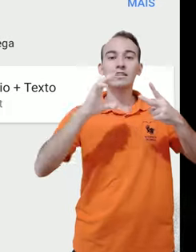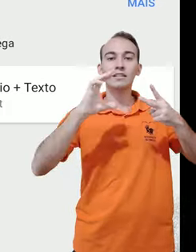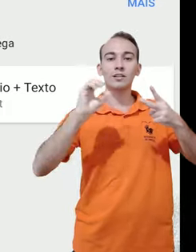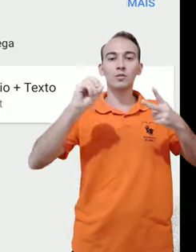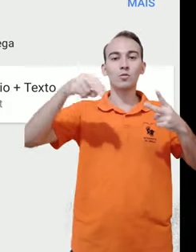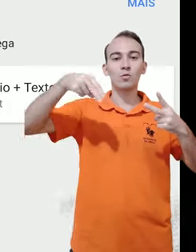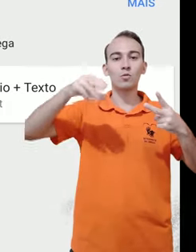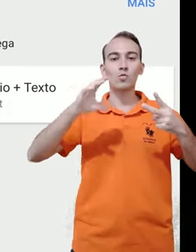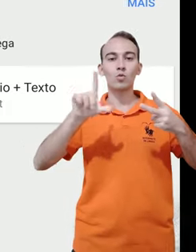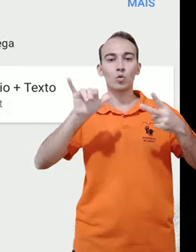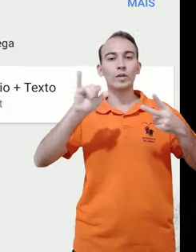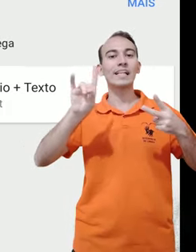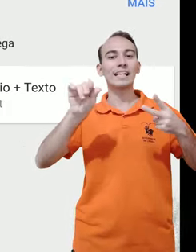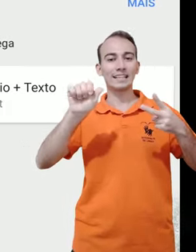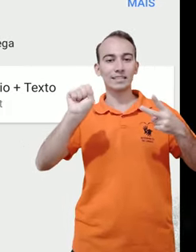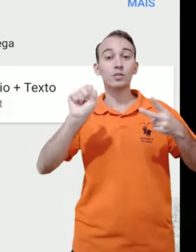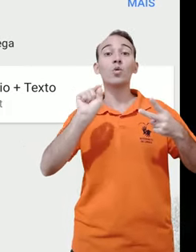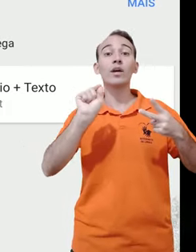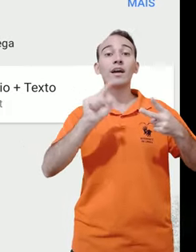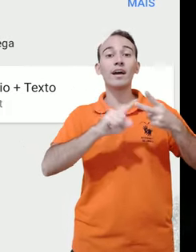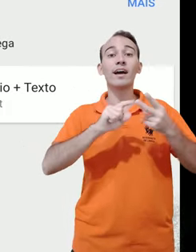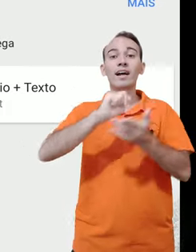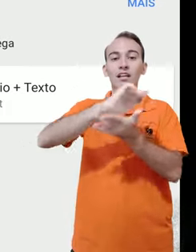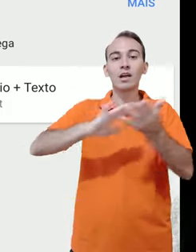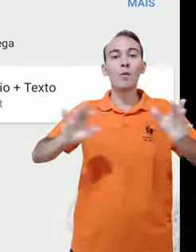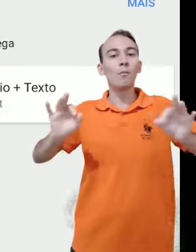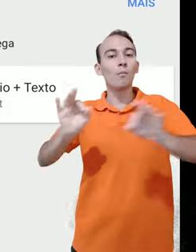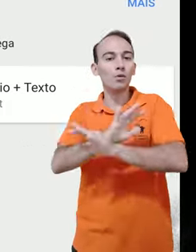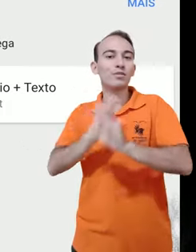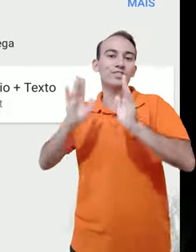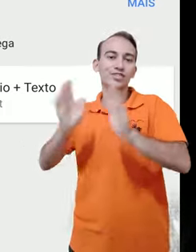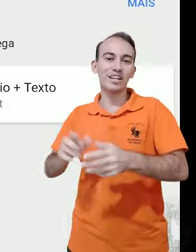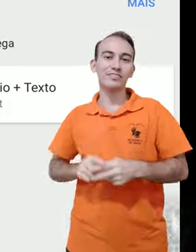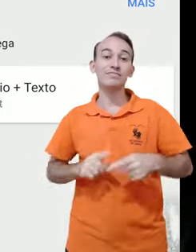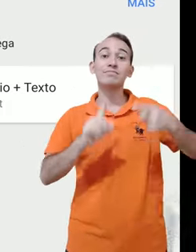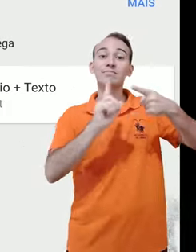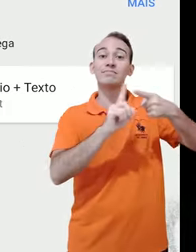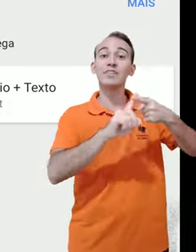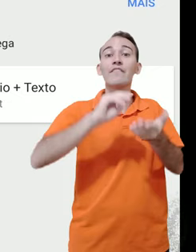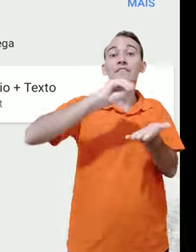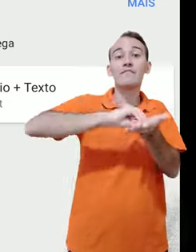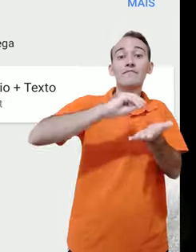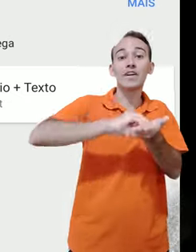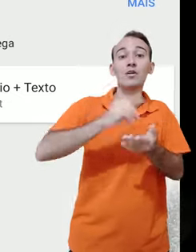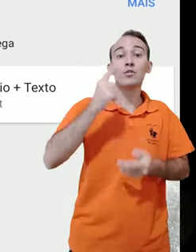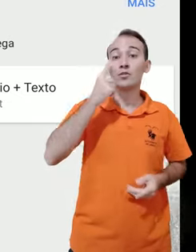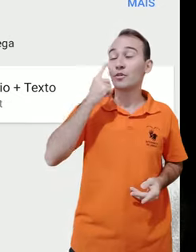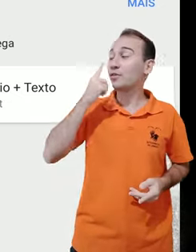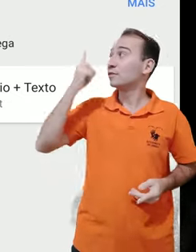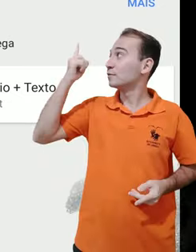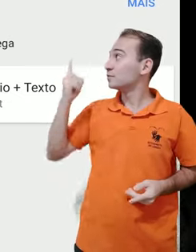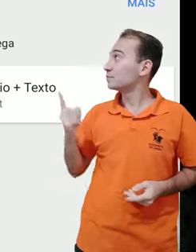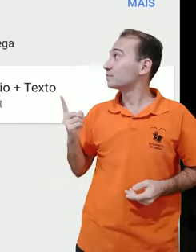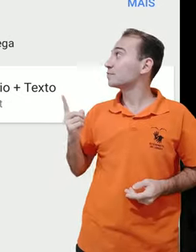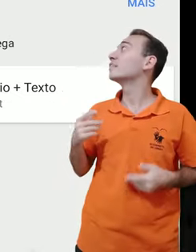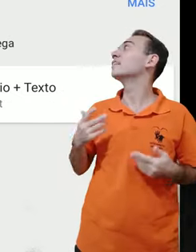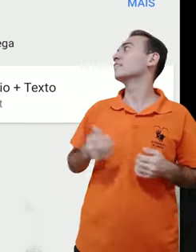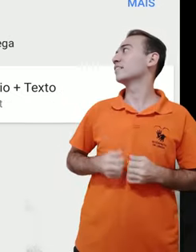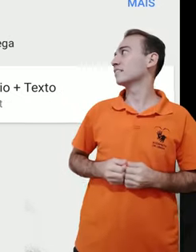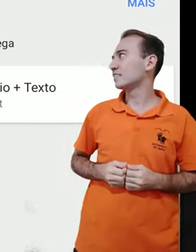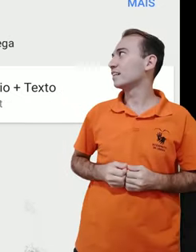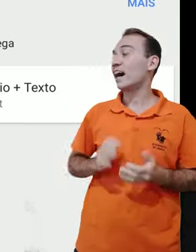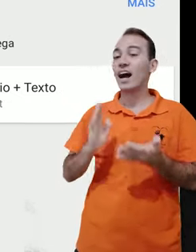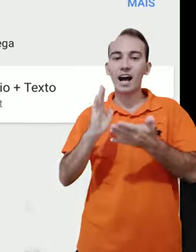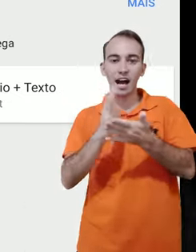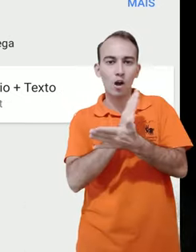e permaneça na água pendentes nessa seção você consegue visualizar todos os atividades que foram atribuídas é você e as que ainda não